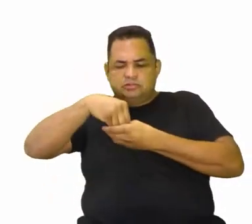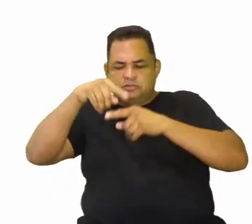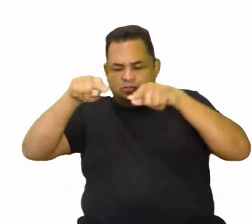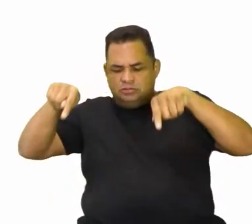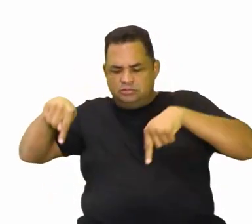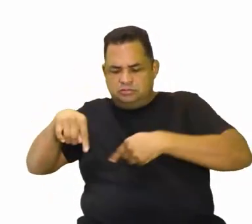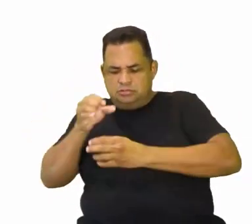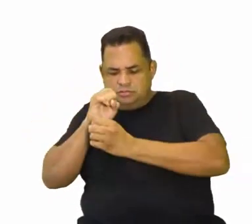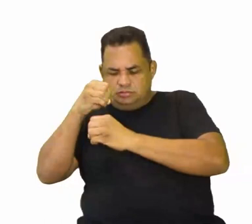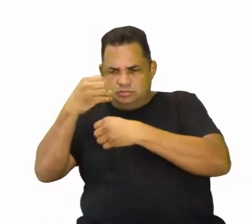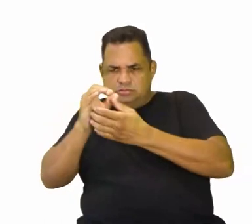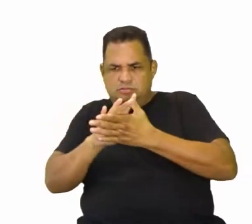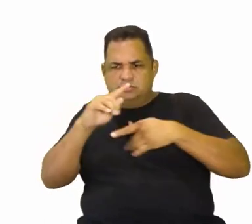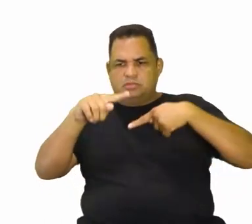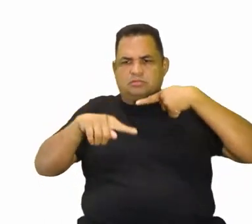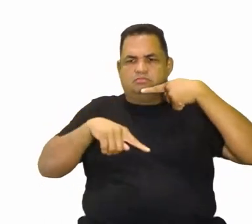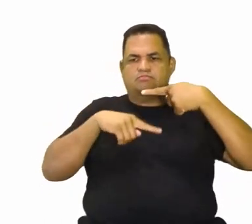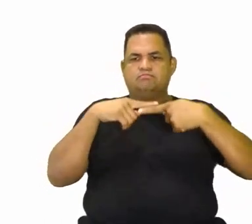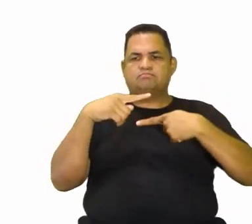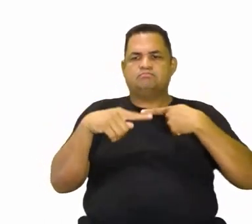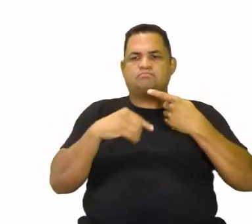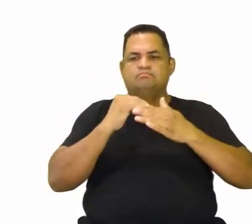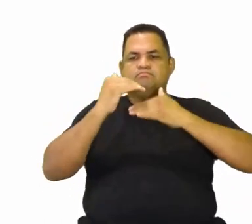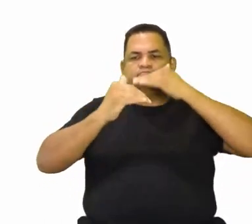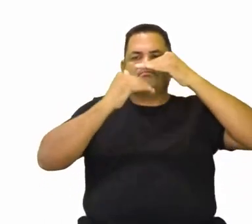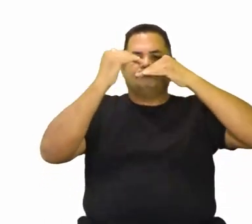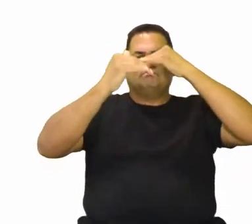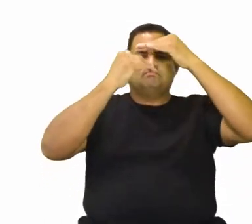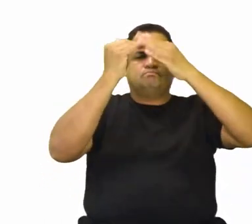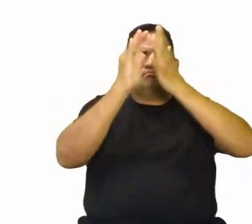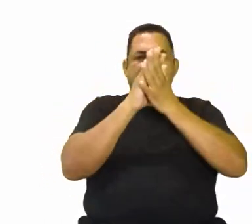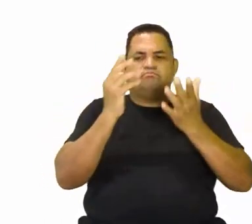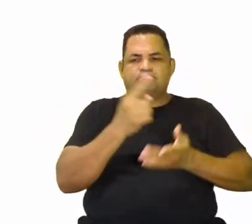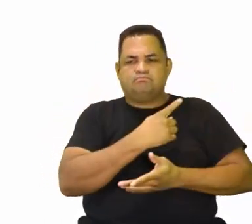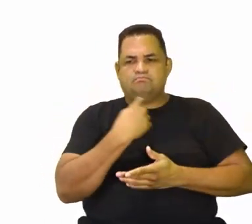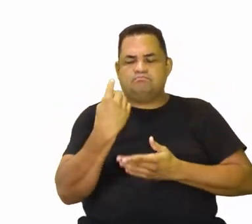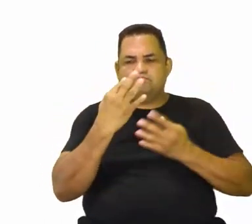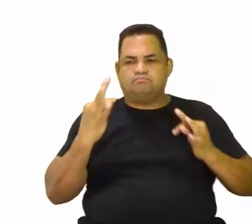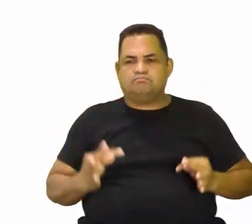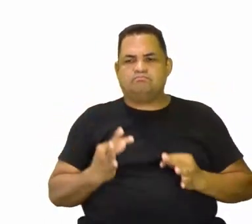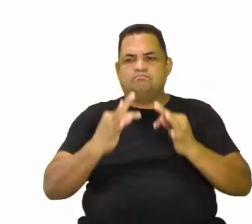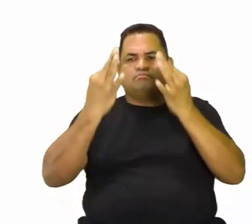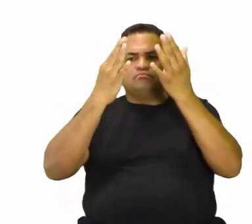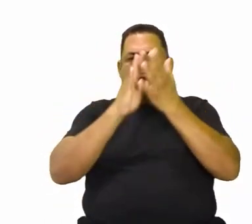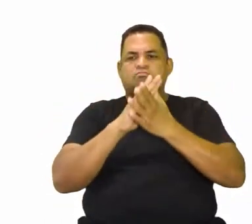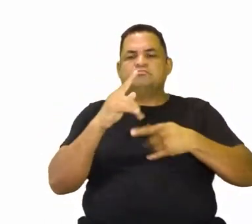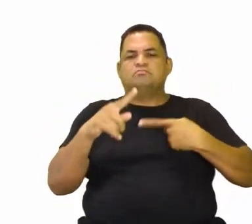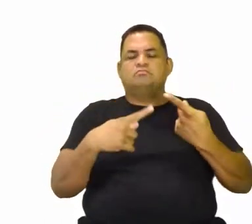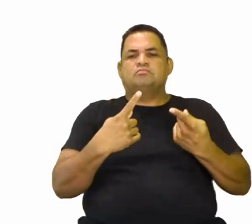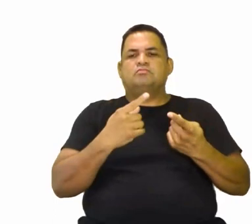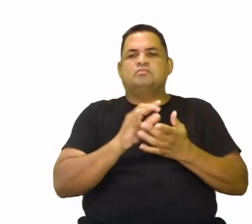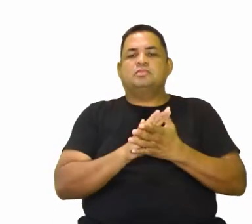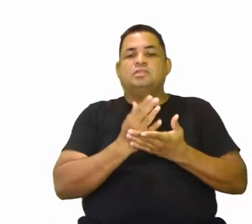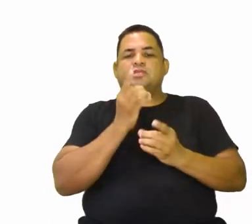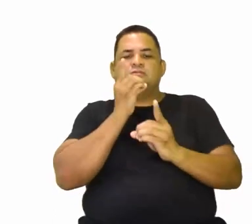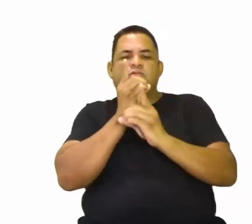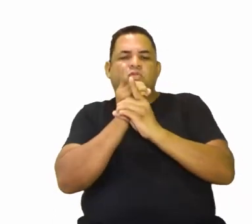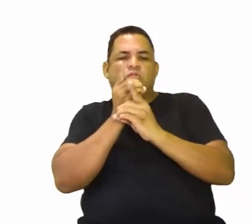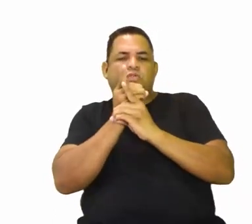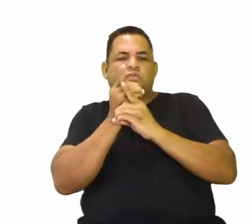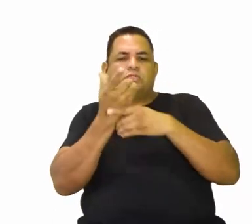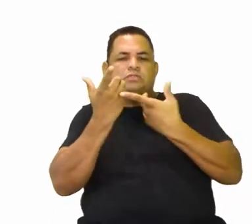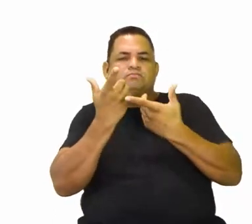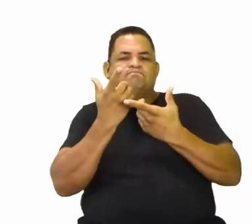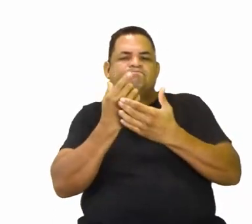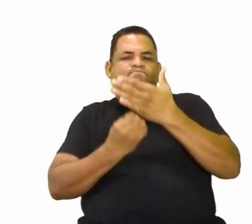e daí a gente foi evoluindo as nossas técnicas. E sim, a descoberta do fogo foi o primeiro acontecimento em que o